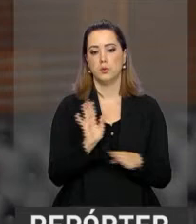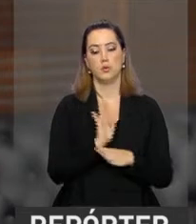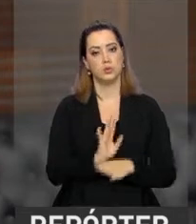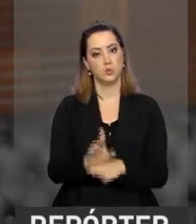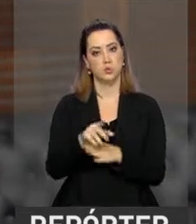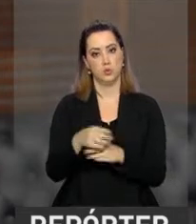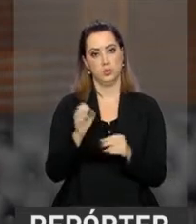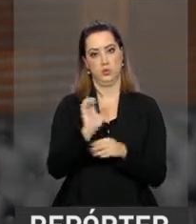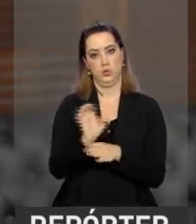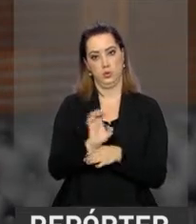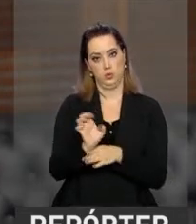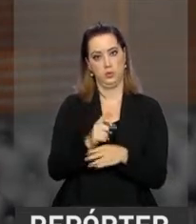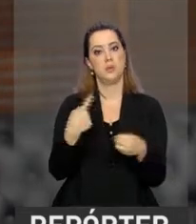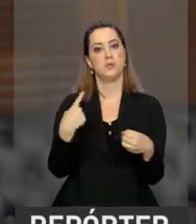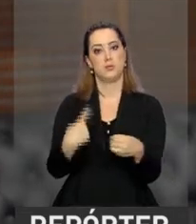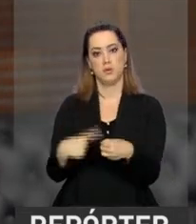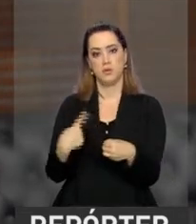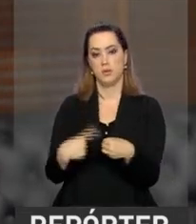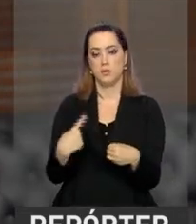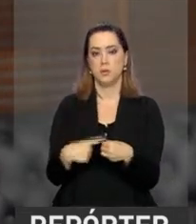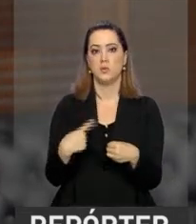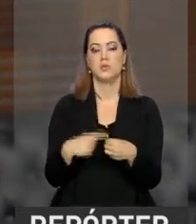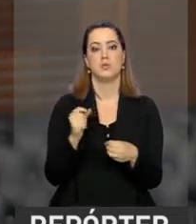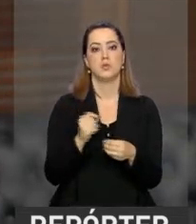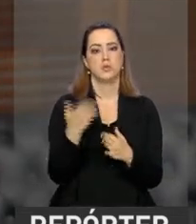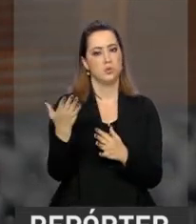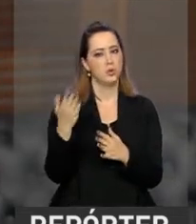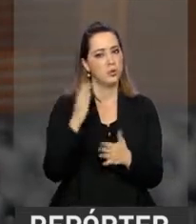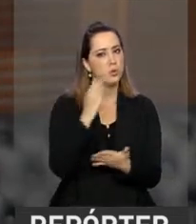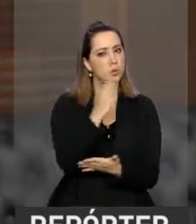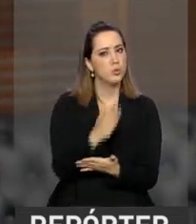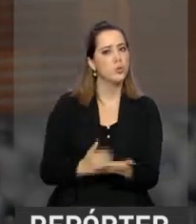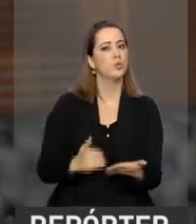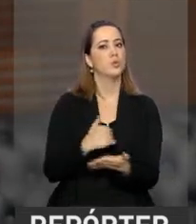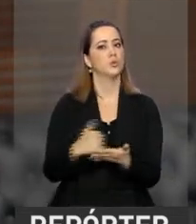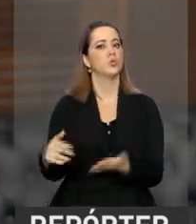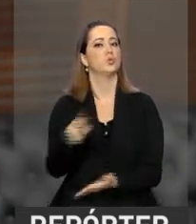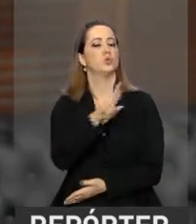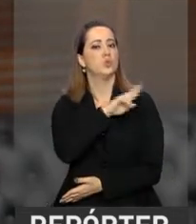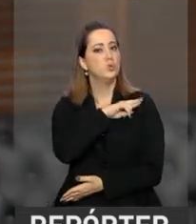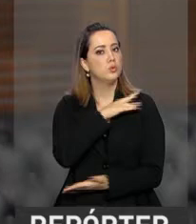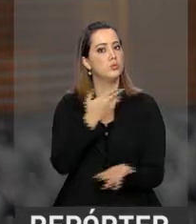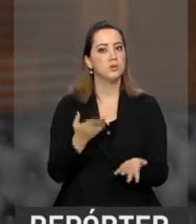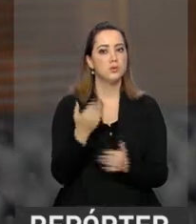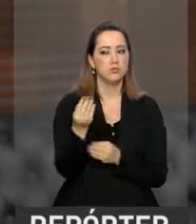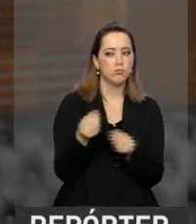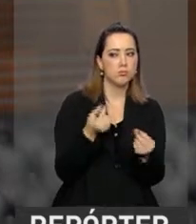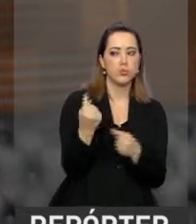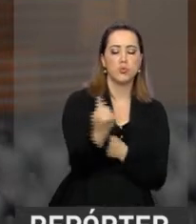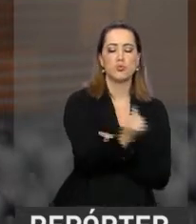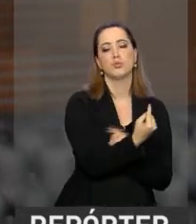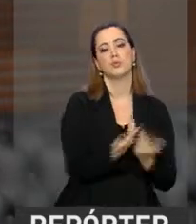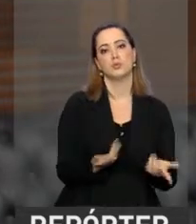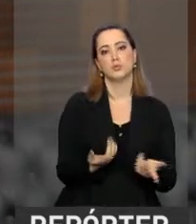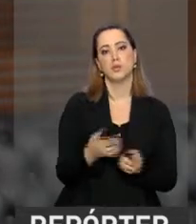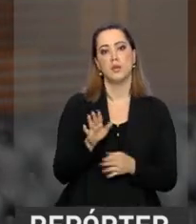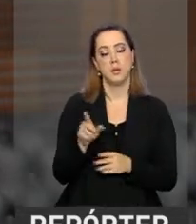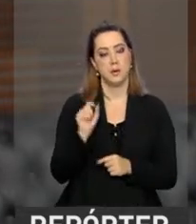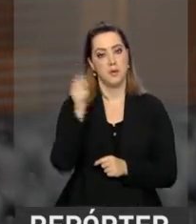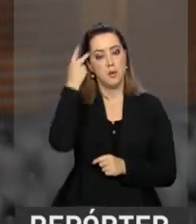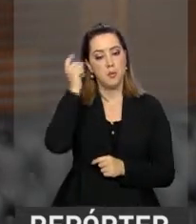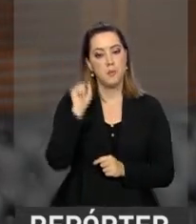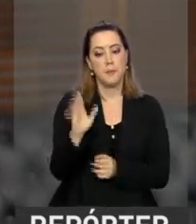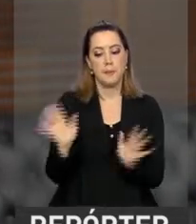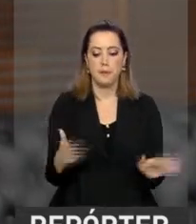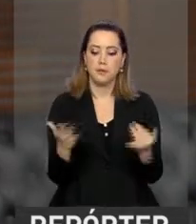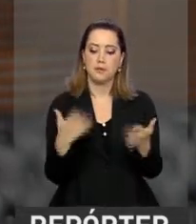municípios dentro de um princípio federativo de divisão de responsabilidade, fomentando a melhoria do